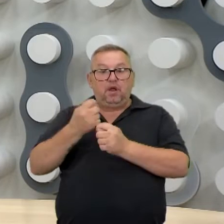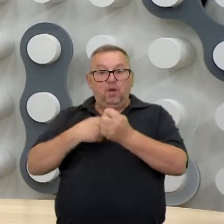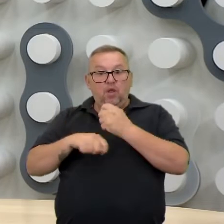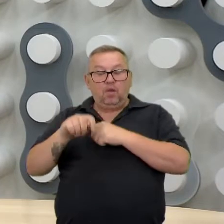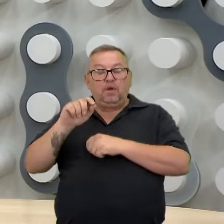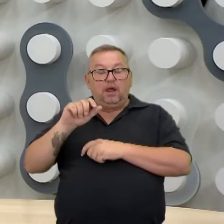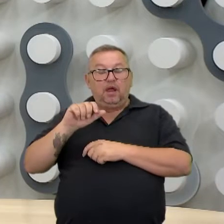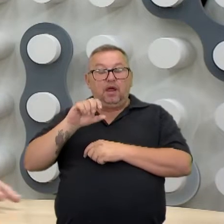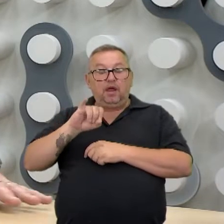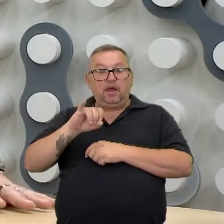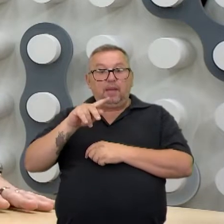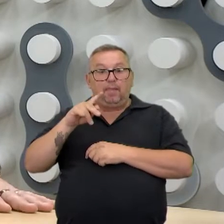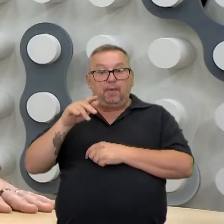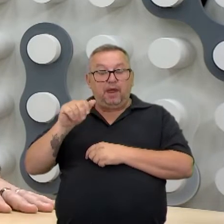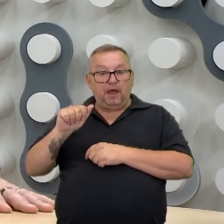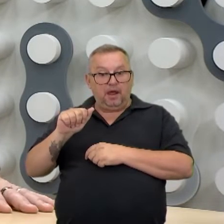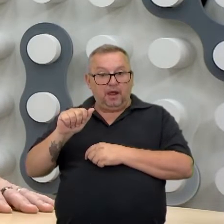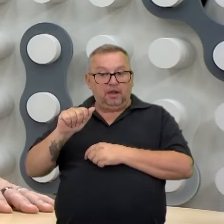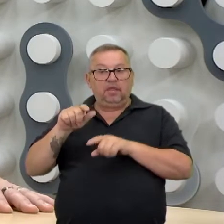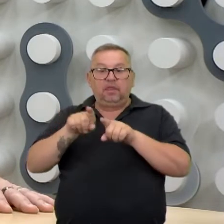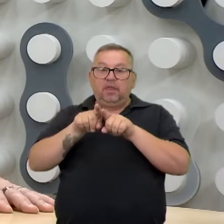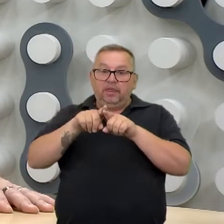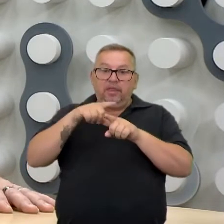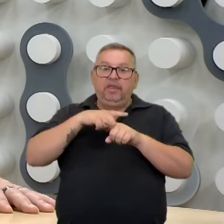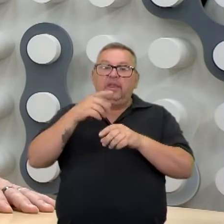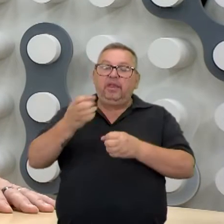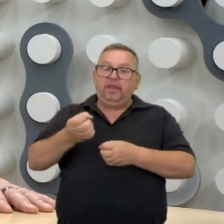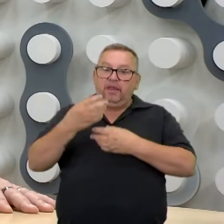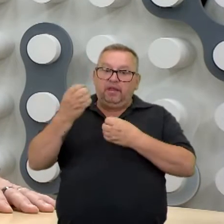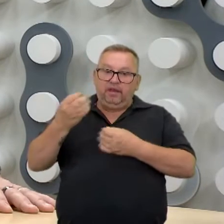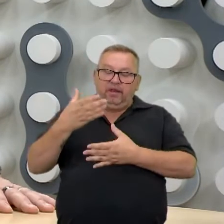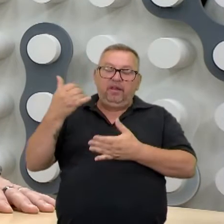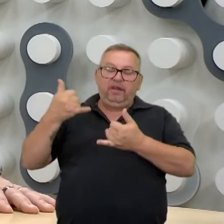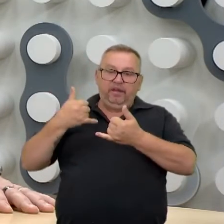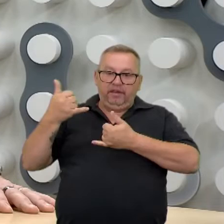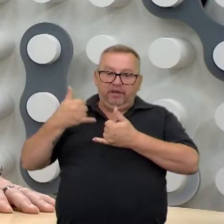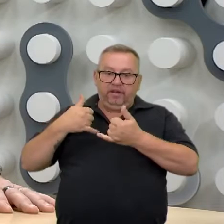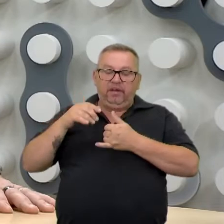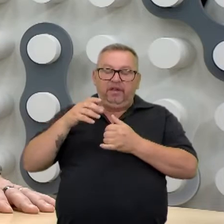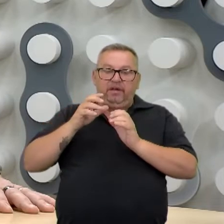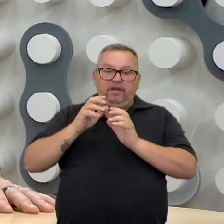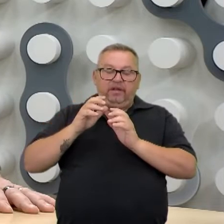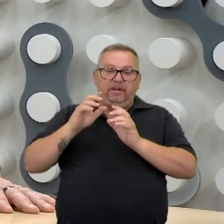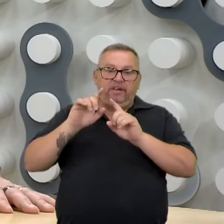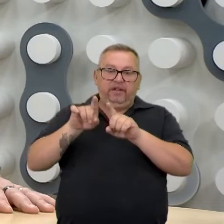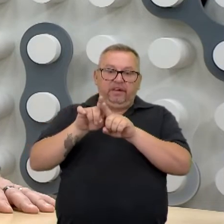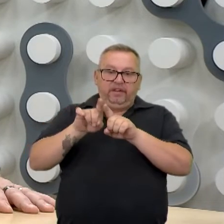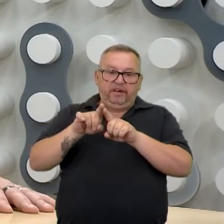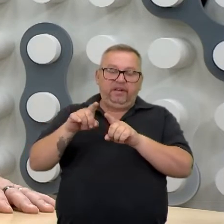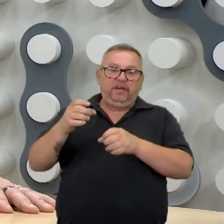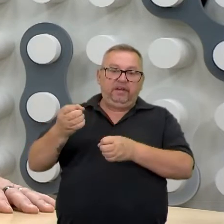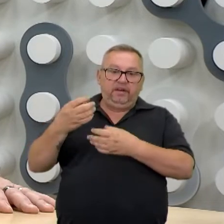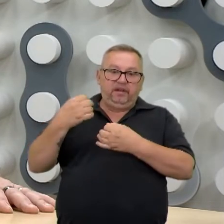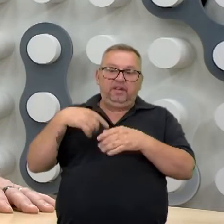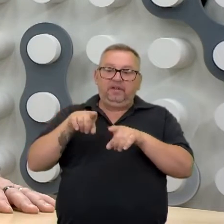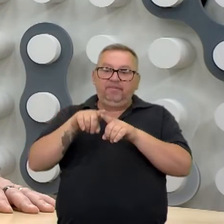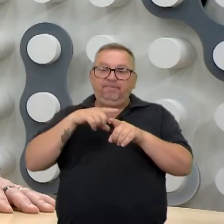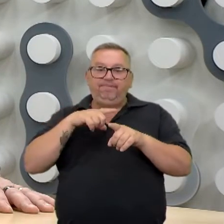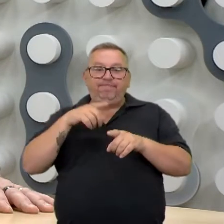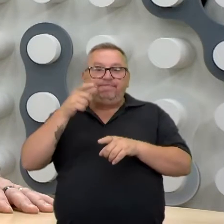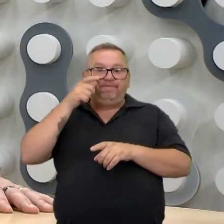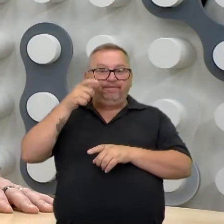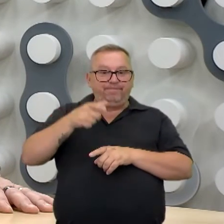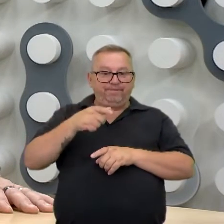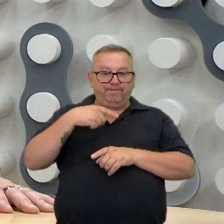de divulgação aí, né, de dados que tem relação direta com a população. E você aí que tem um interesse, né, como